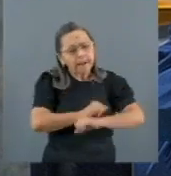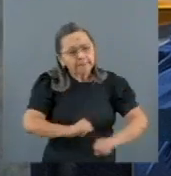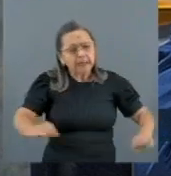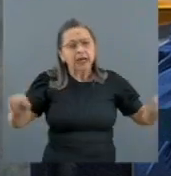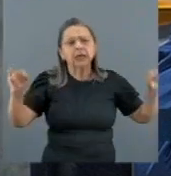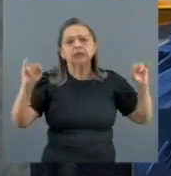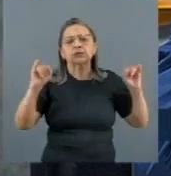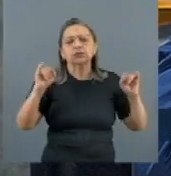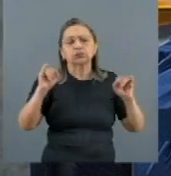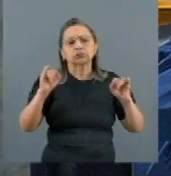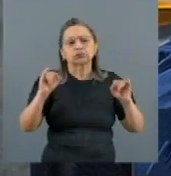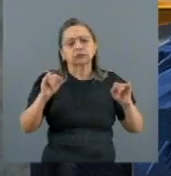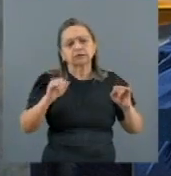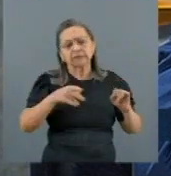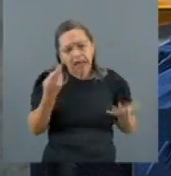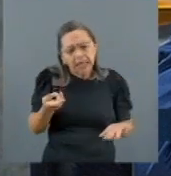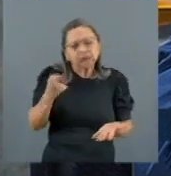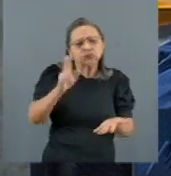as pessoas